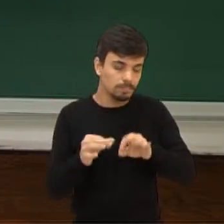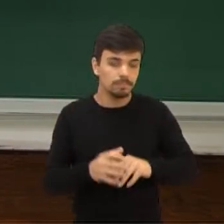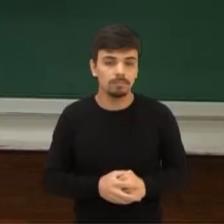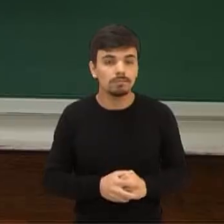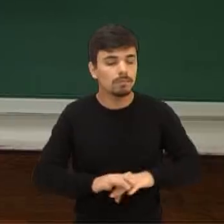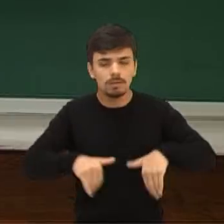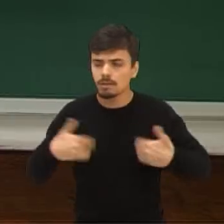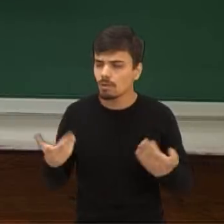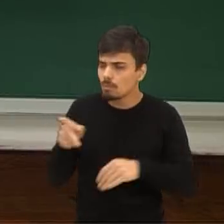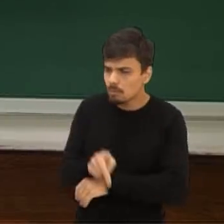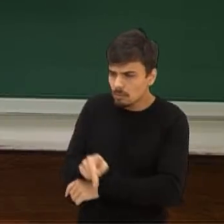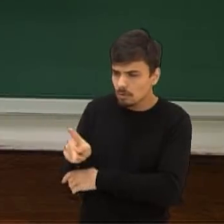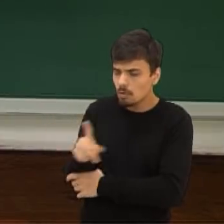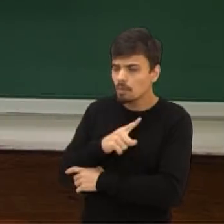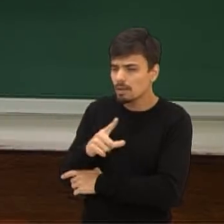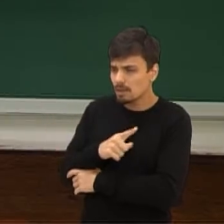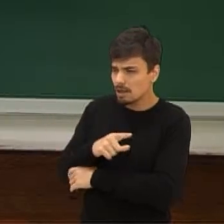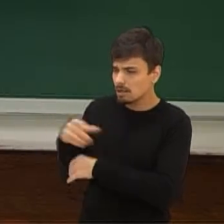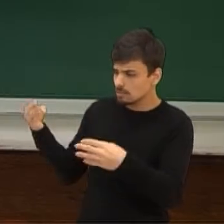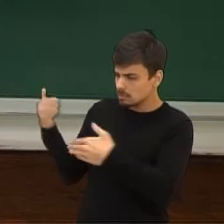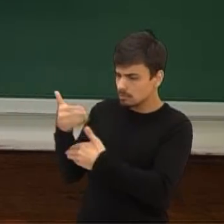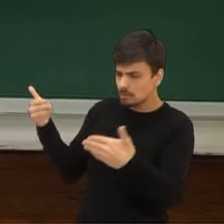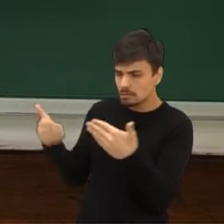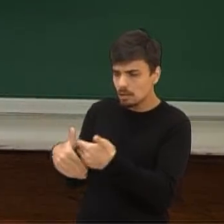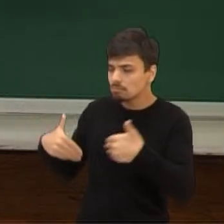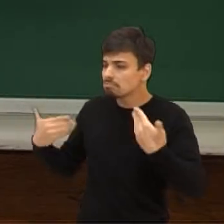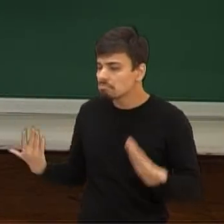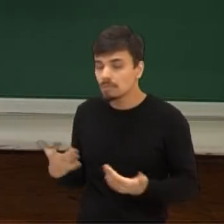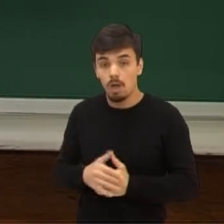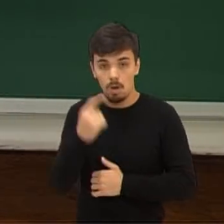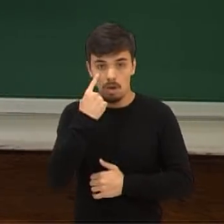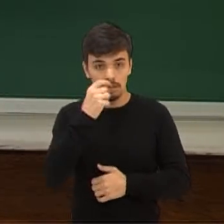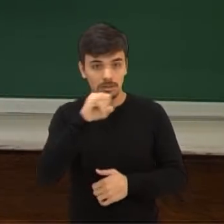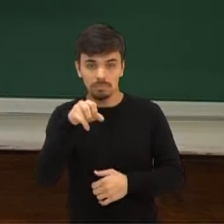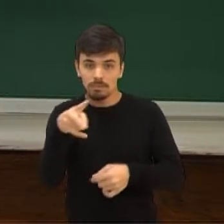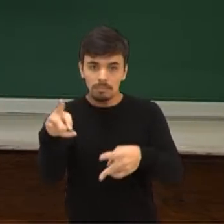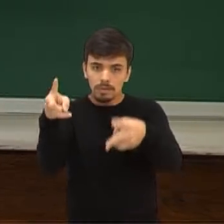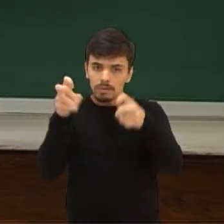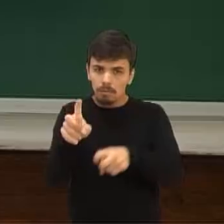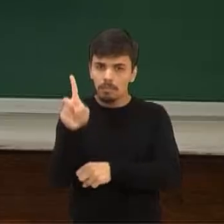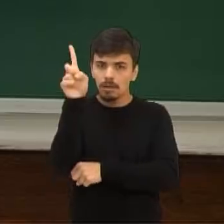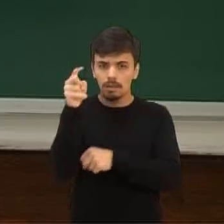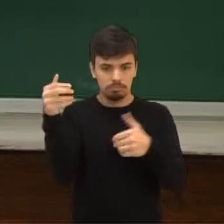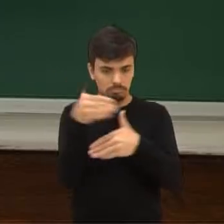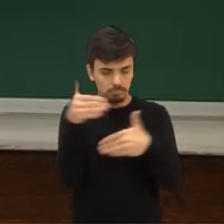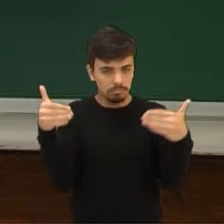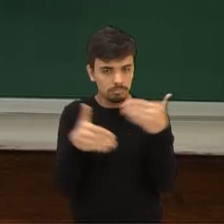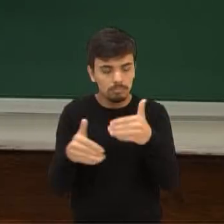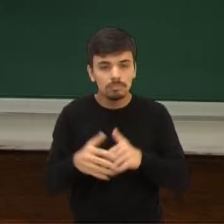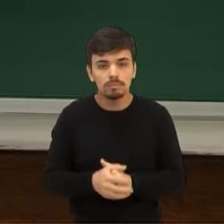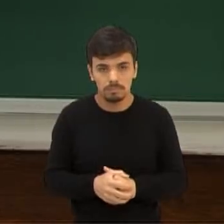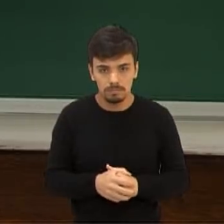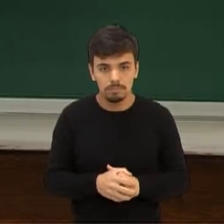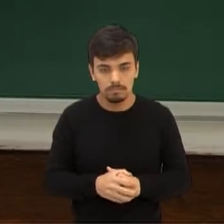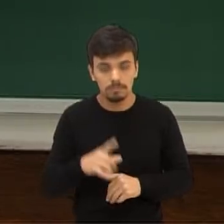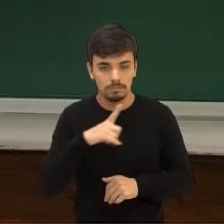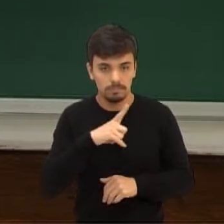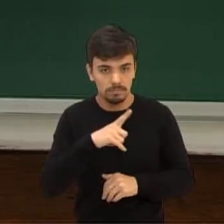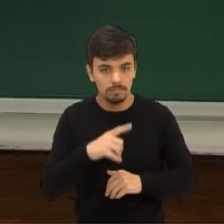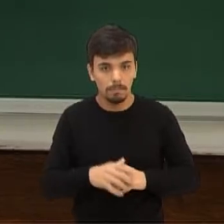Então, prof, o que tem ali no slide? Se vocês olharem aqui no slide, nós temos